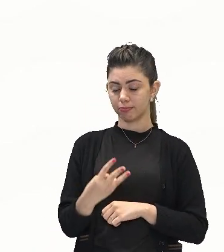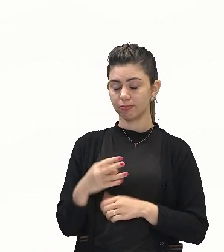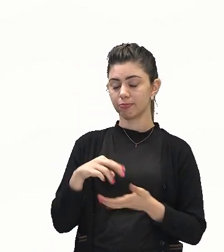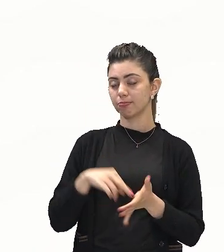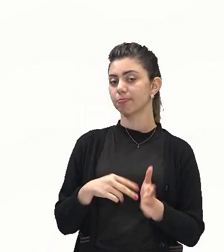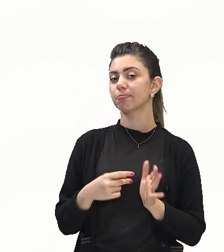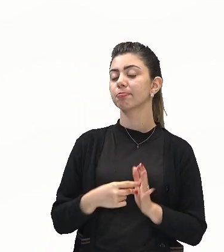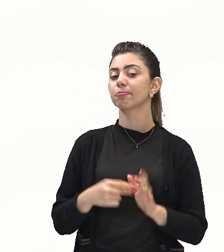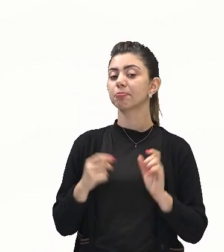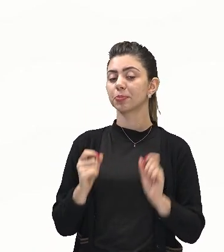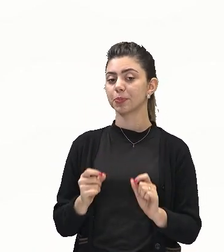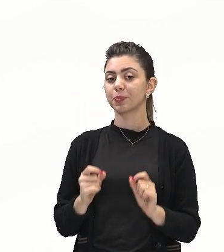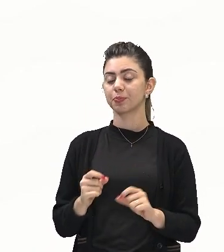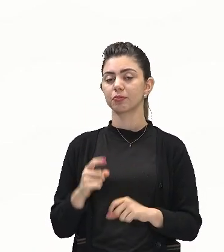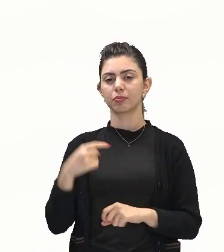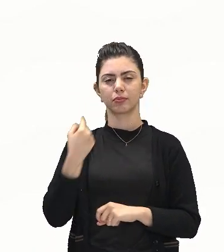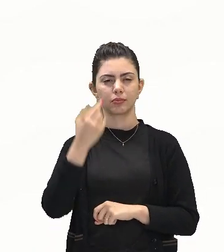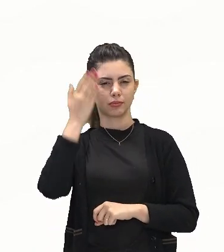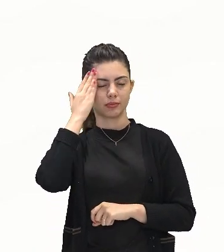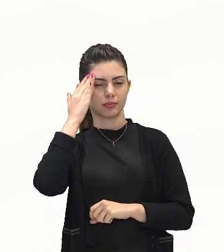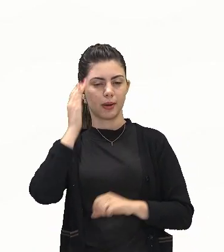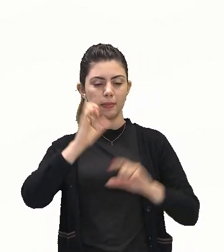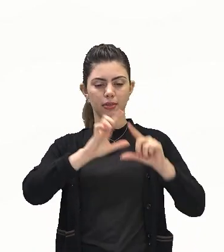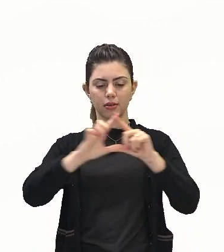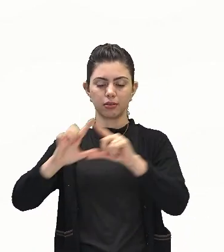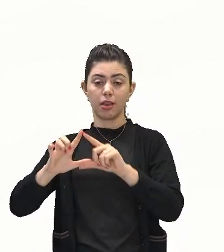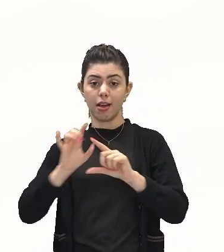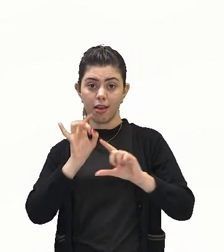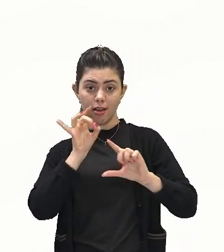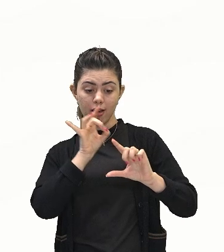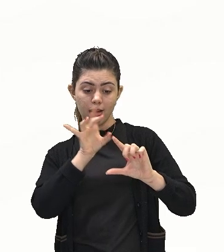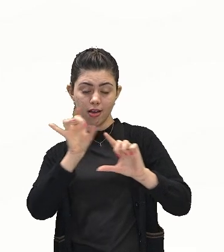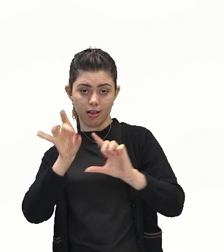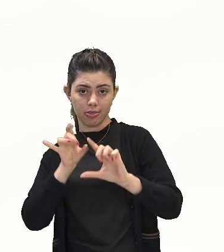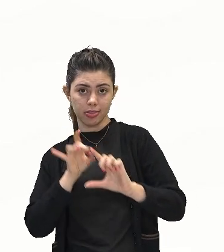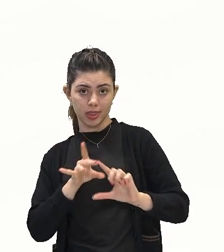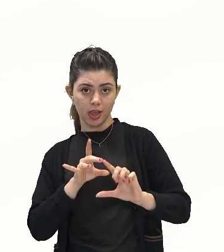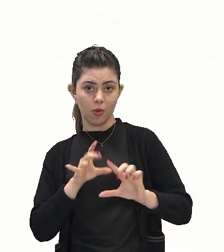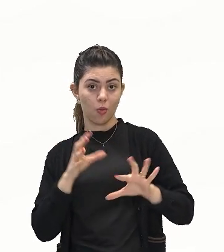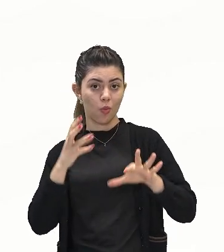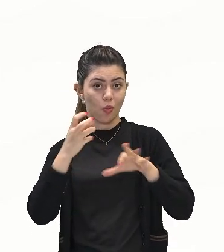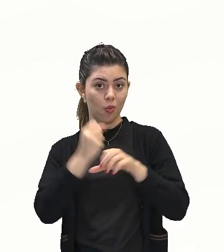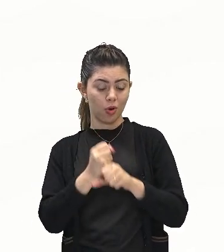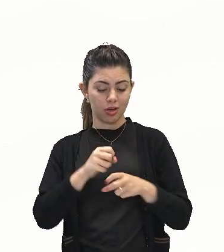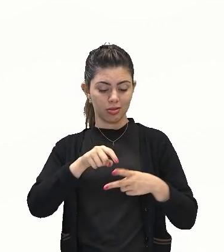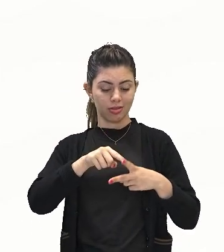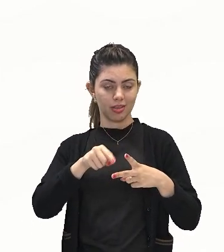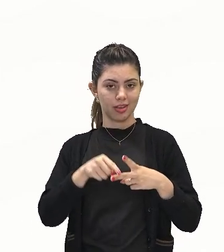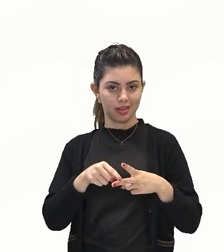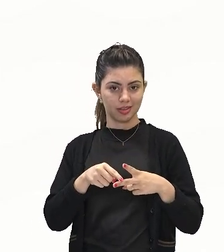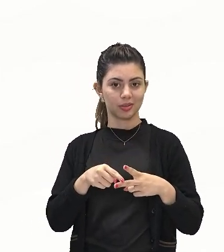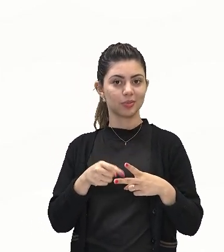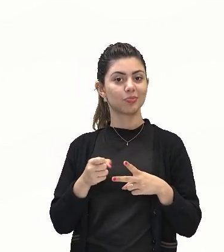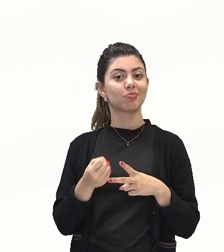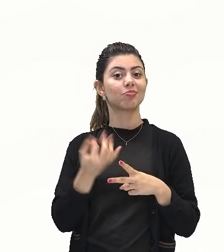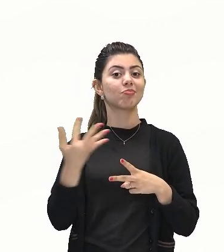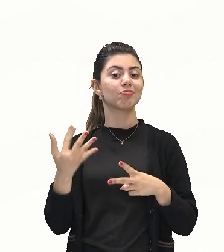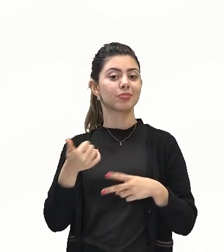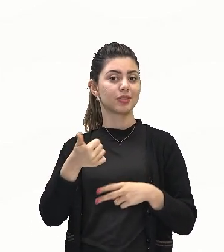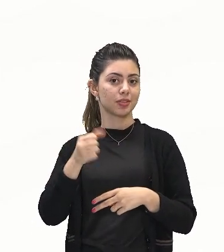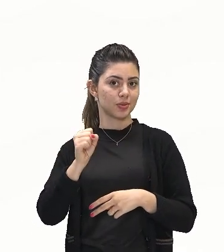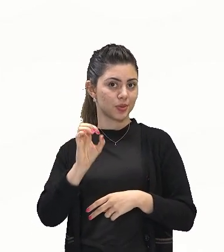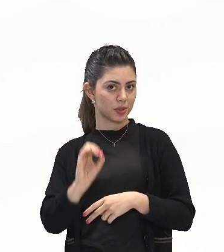significa isso? Eu sei que cada triângulo, né, no triângulo, a soma dos ângulos internos dele será